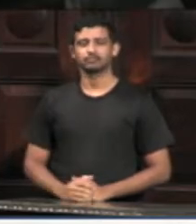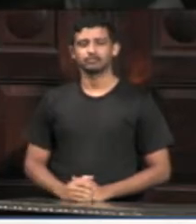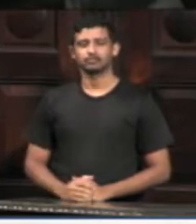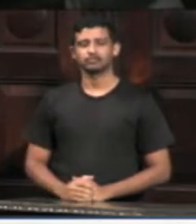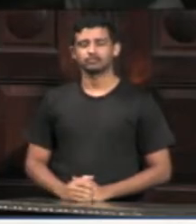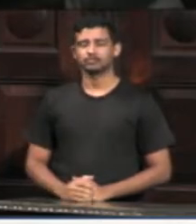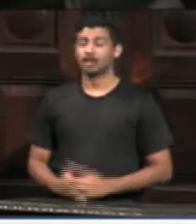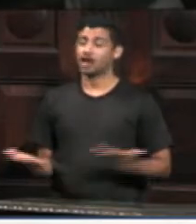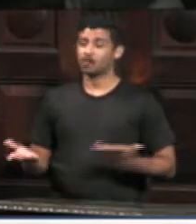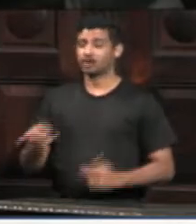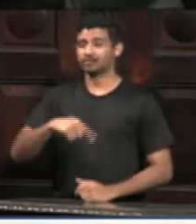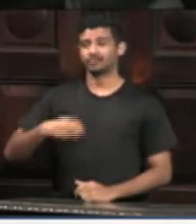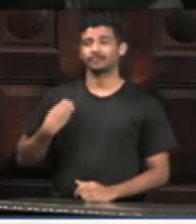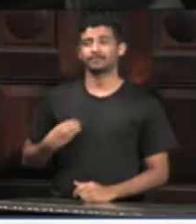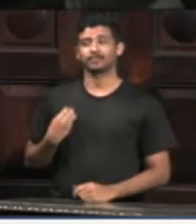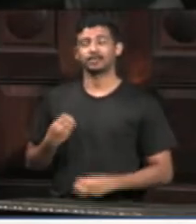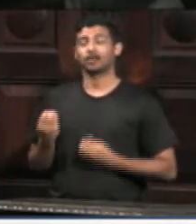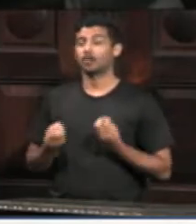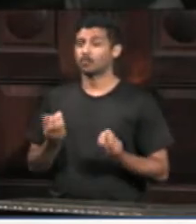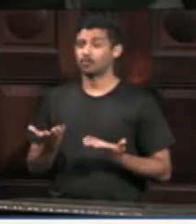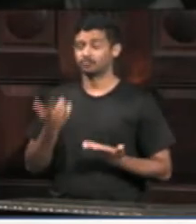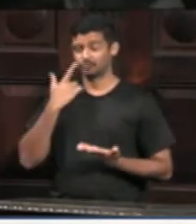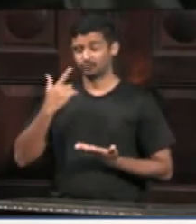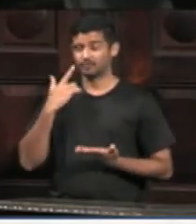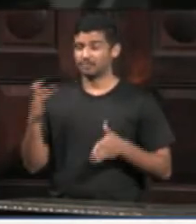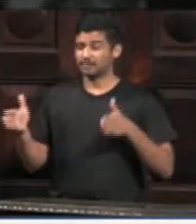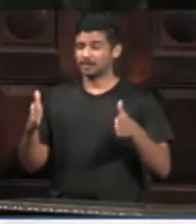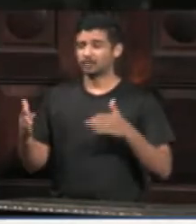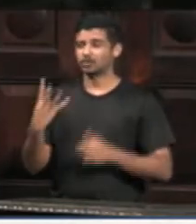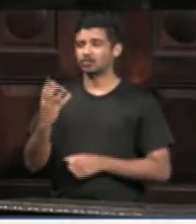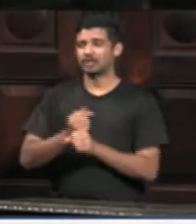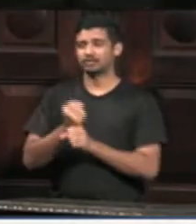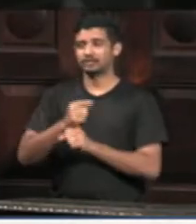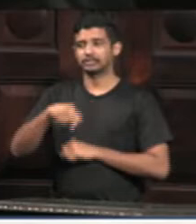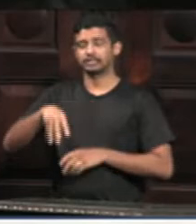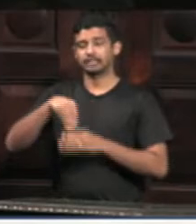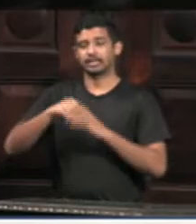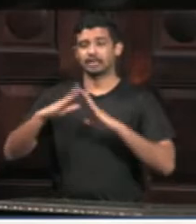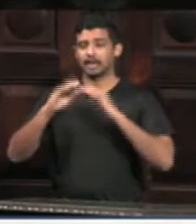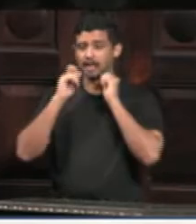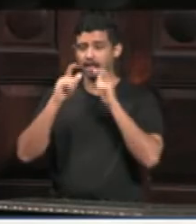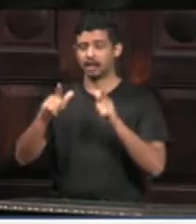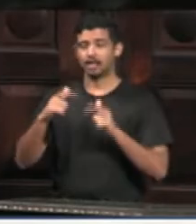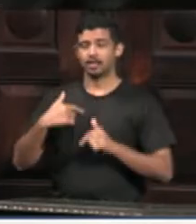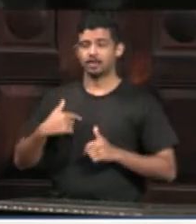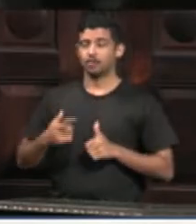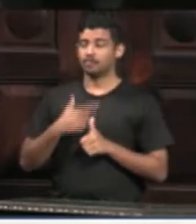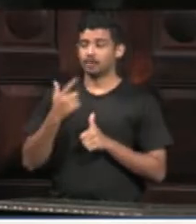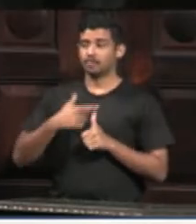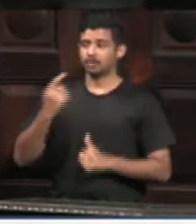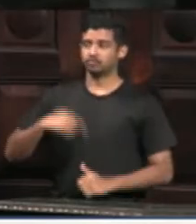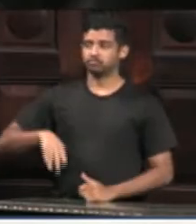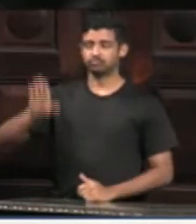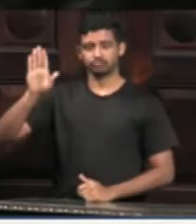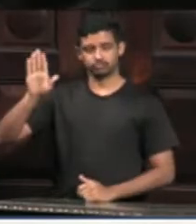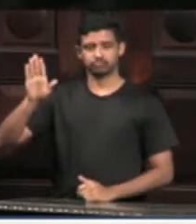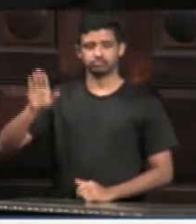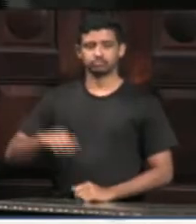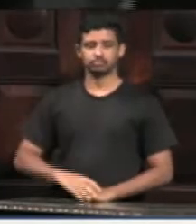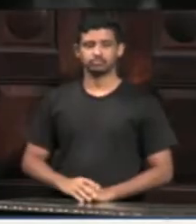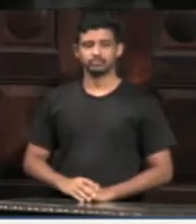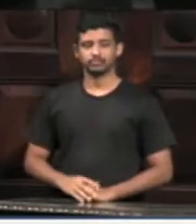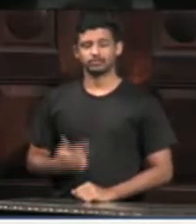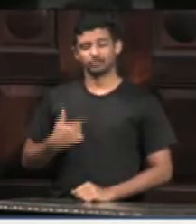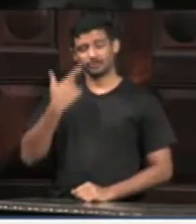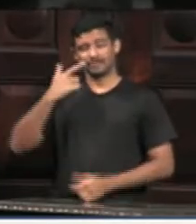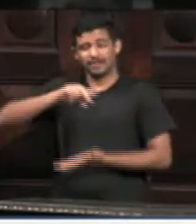vivemos momentos nesses últimos 4 anos nessa casa, que é o meu primeiro mandato, de muita coisa que não